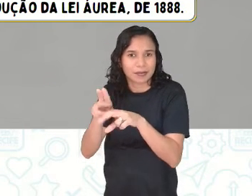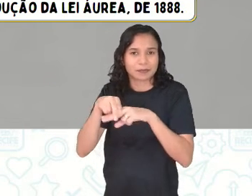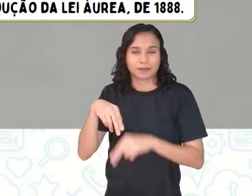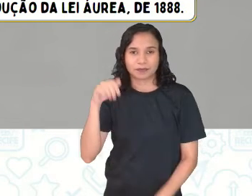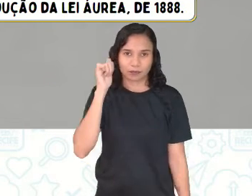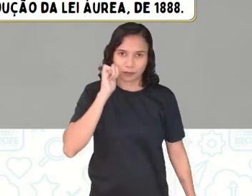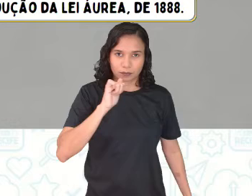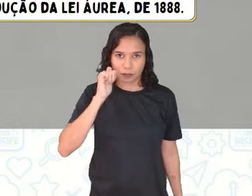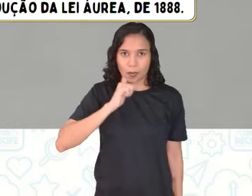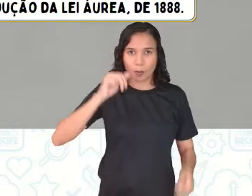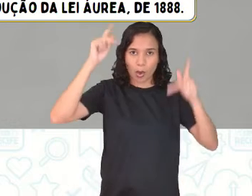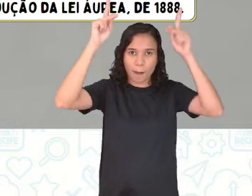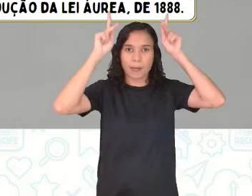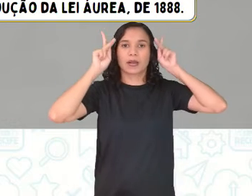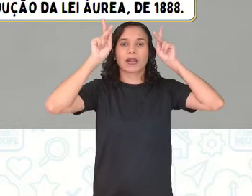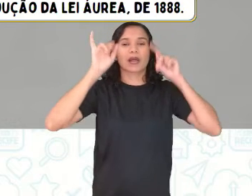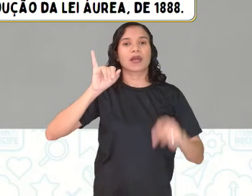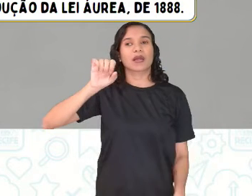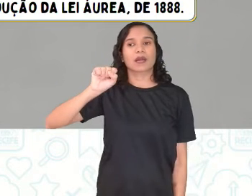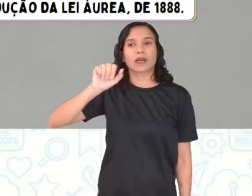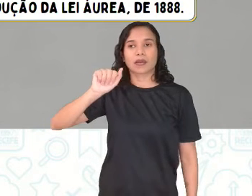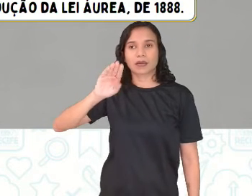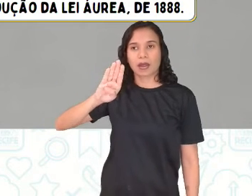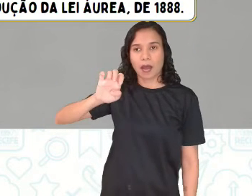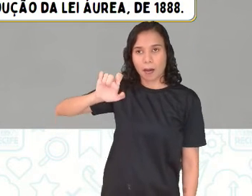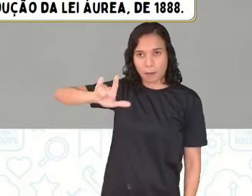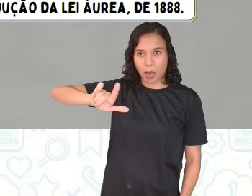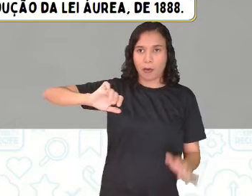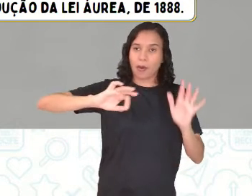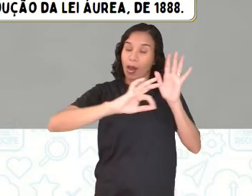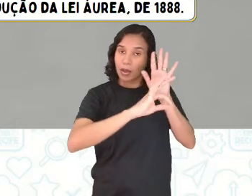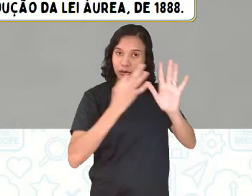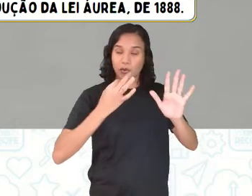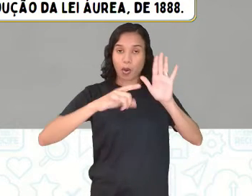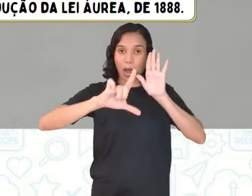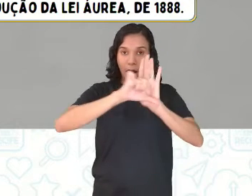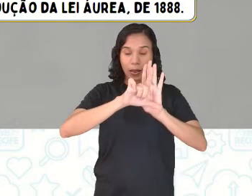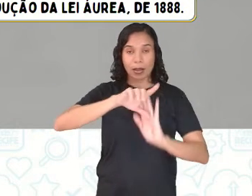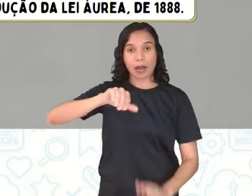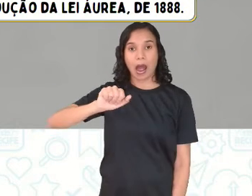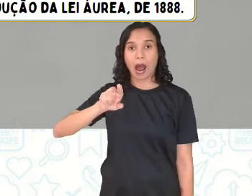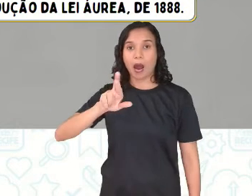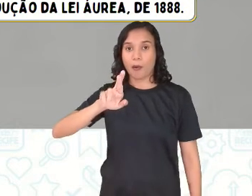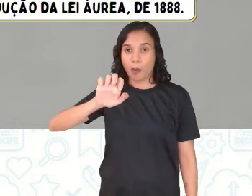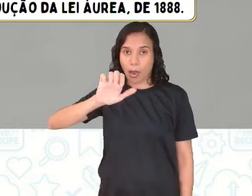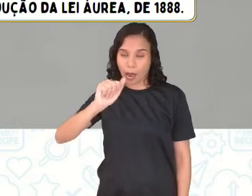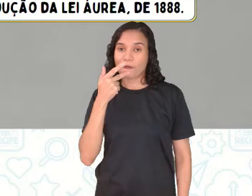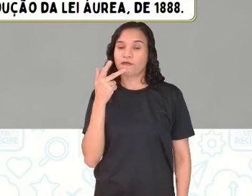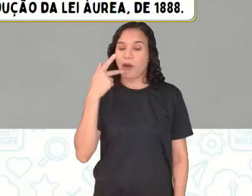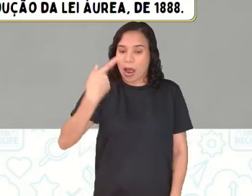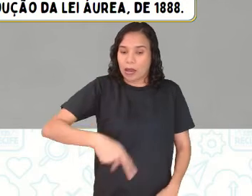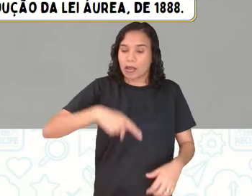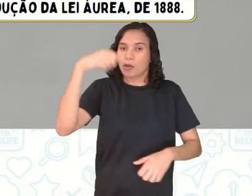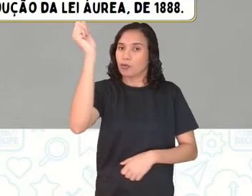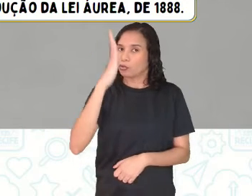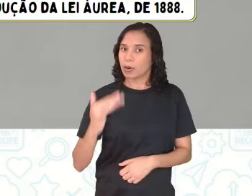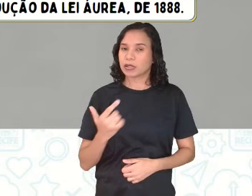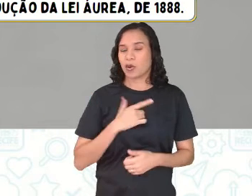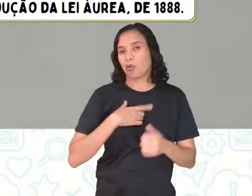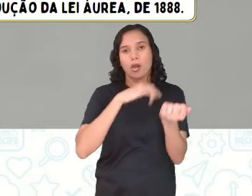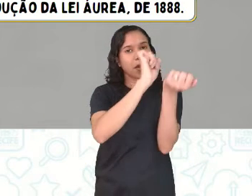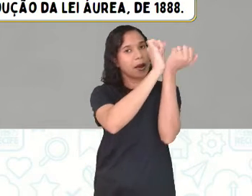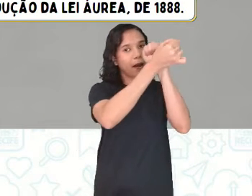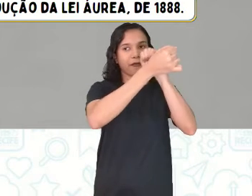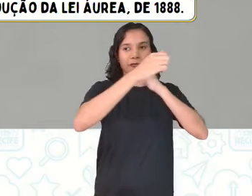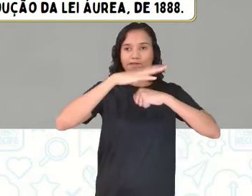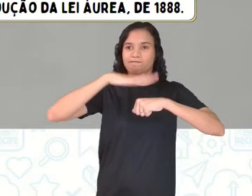princesa Isabel assina, né, a Lei Áurea, né, registrando ali que não existe mais escravidão aqui no